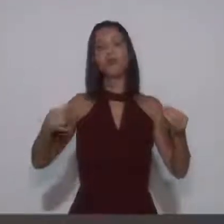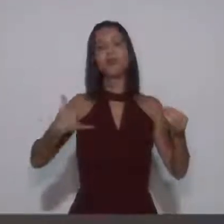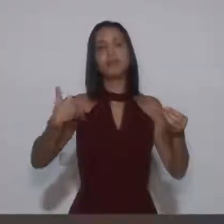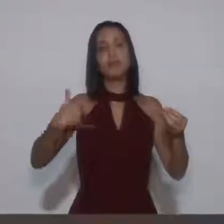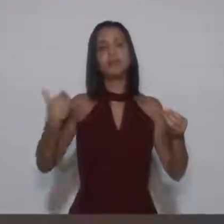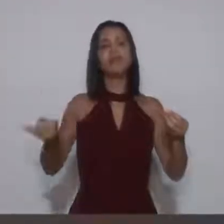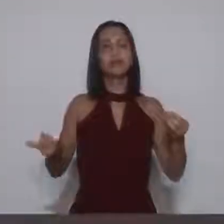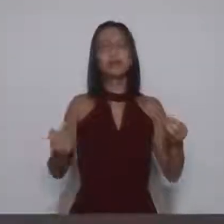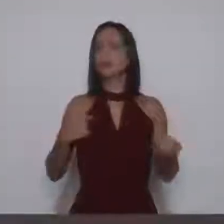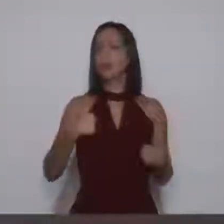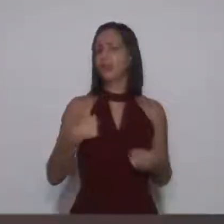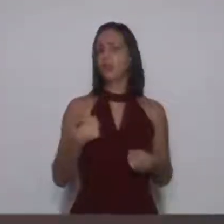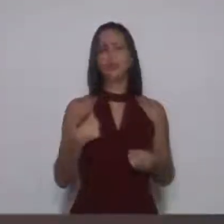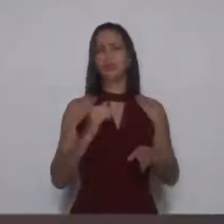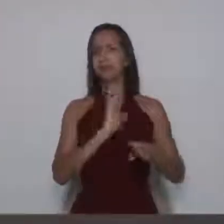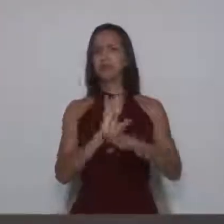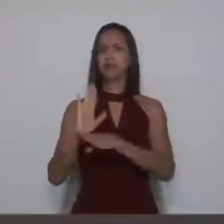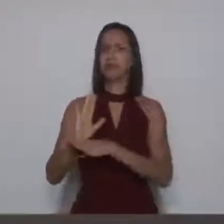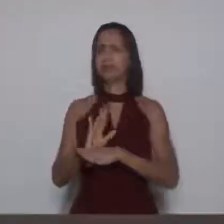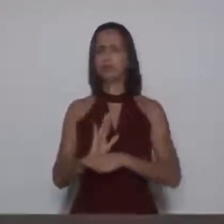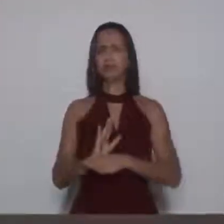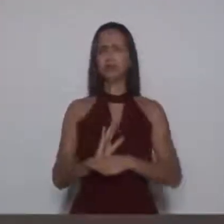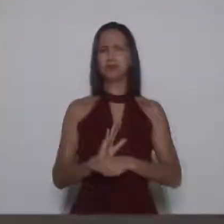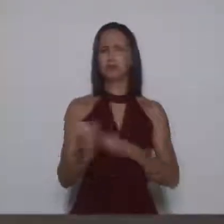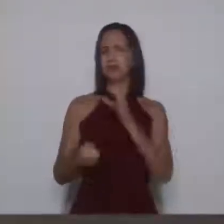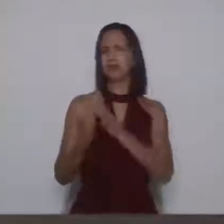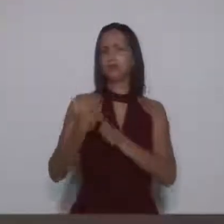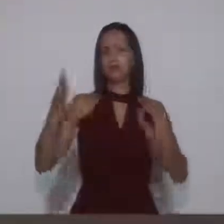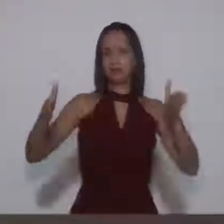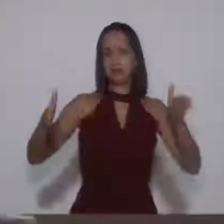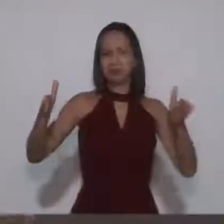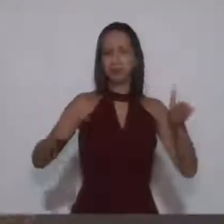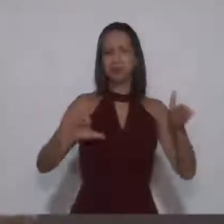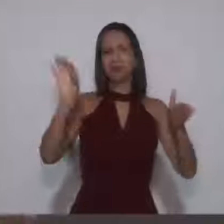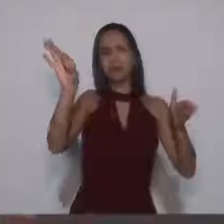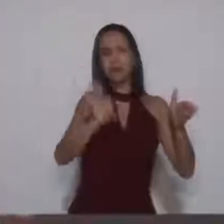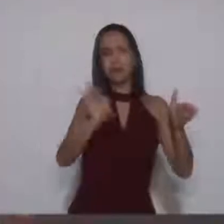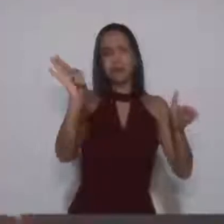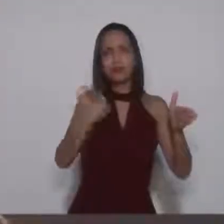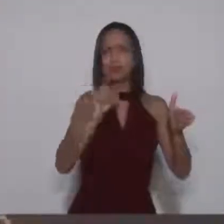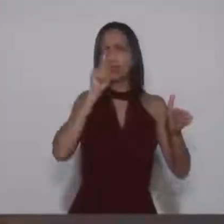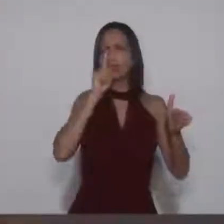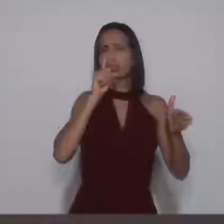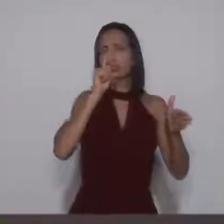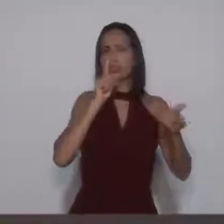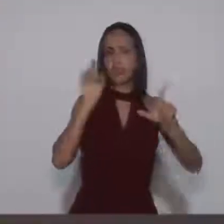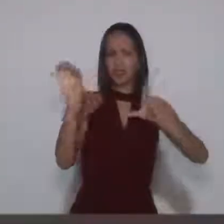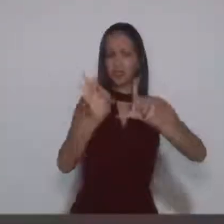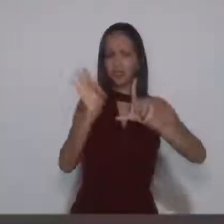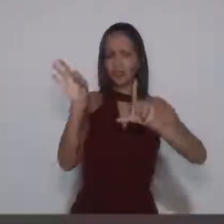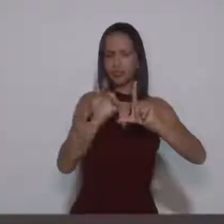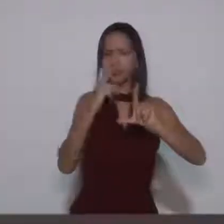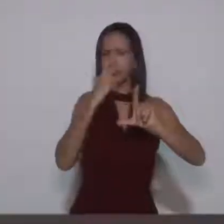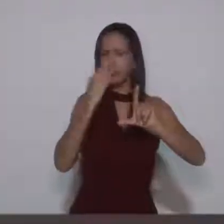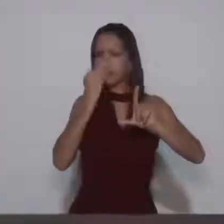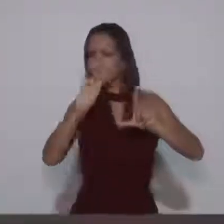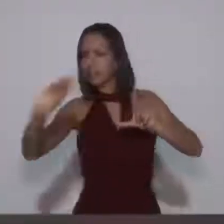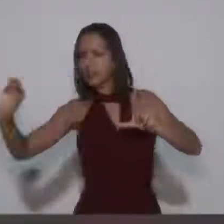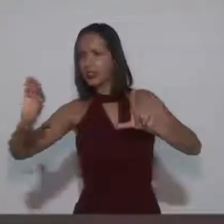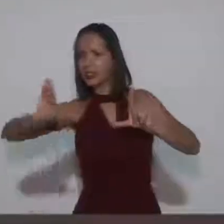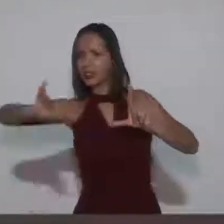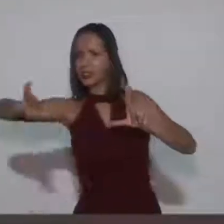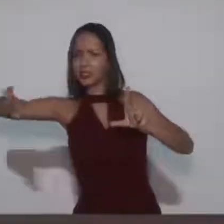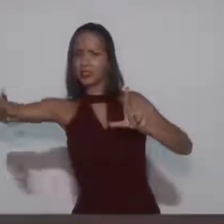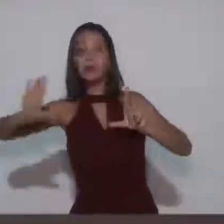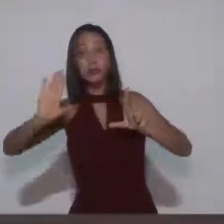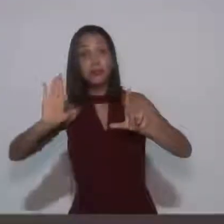totalmente favorável à questão de você criar cotas. Ela é perigoso quando você cria cotas, porque sempre está excluindo alguém. Mas se você cria um